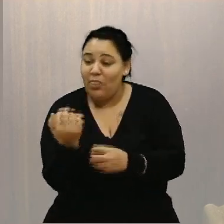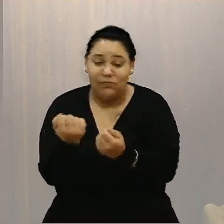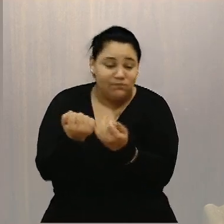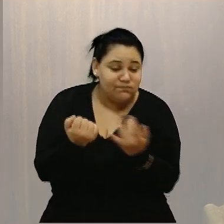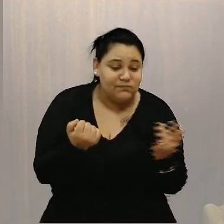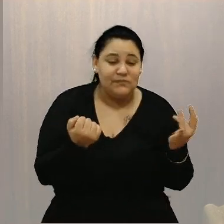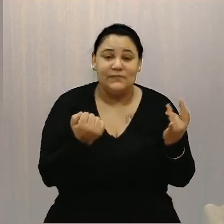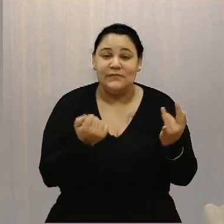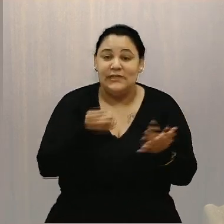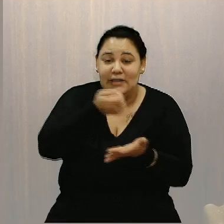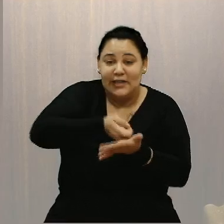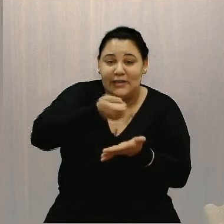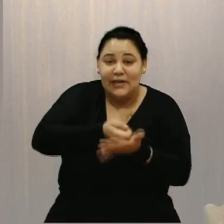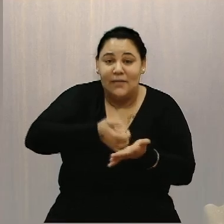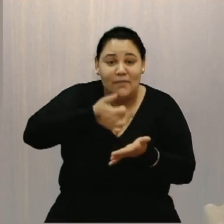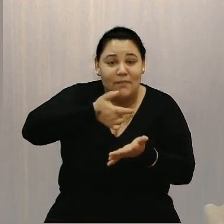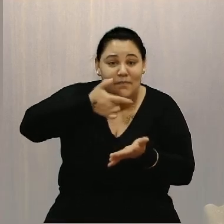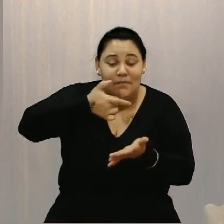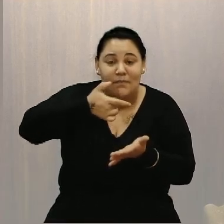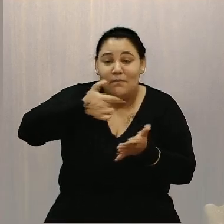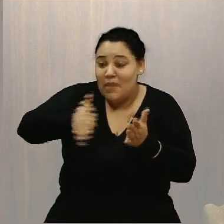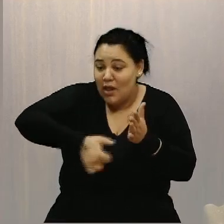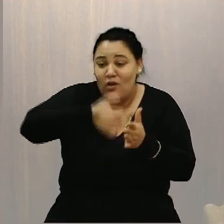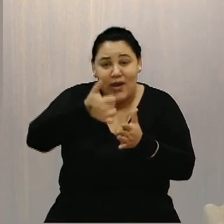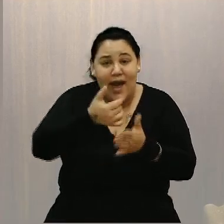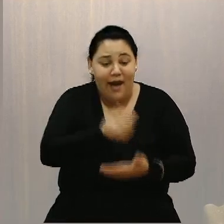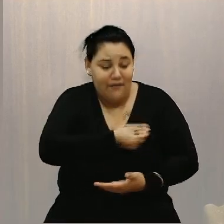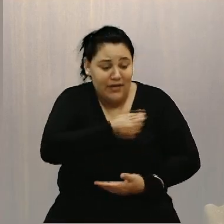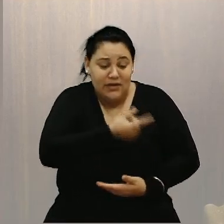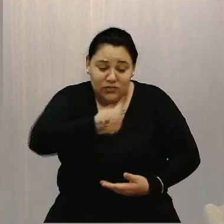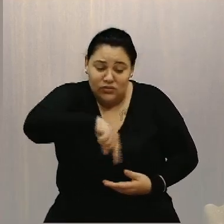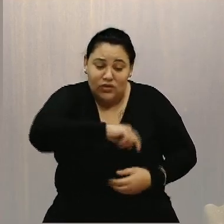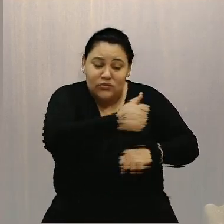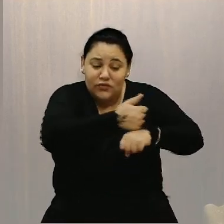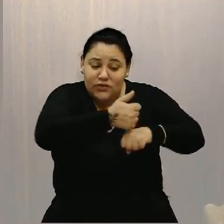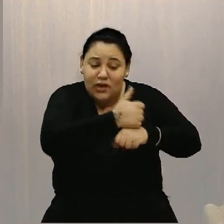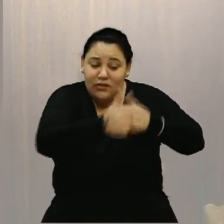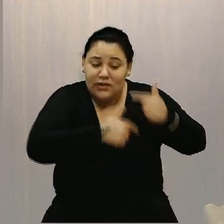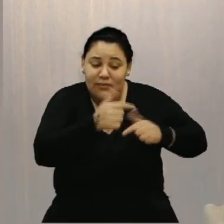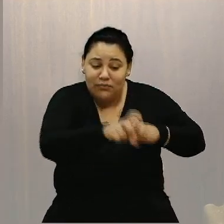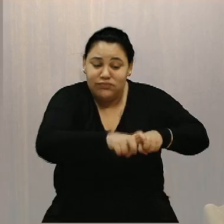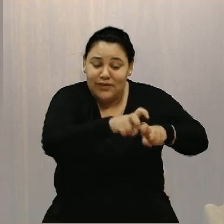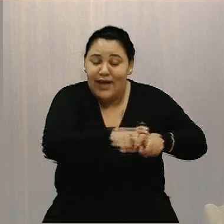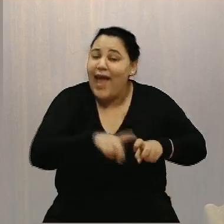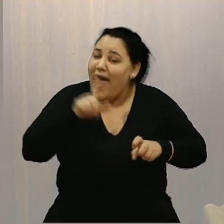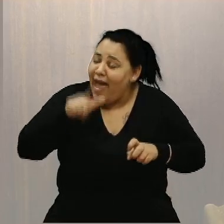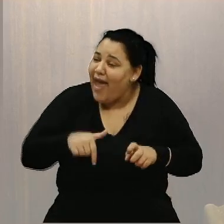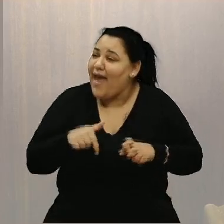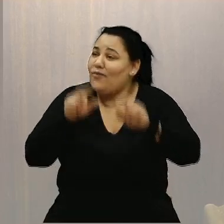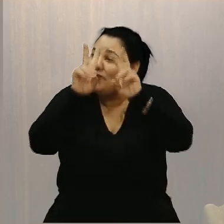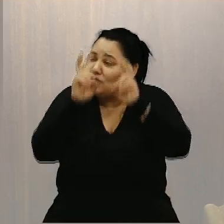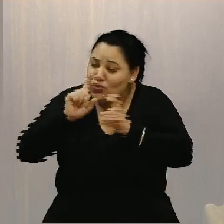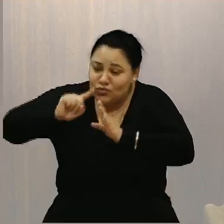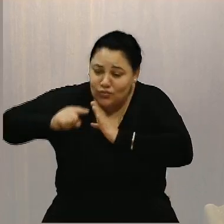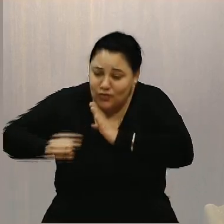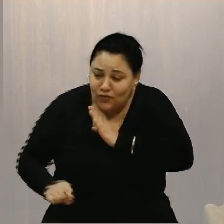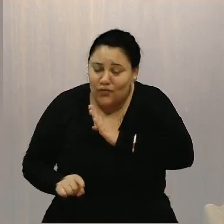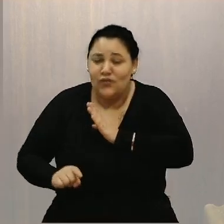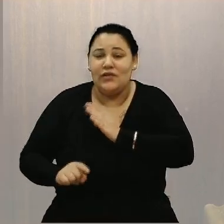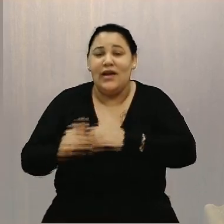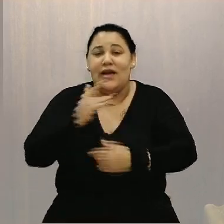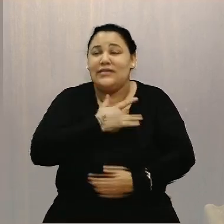mais rendável a vida dos nossos produtores. Isso é algo tão complexo, a saúde, algo